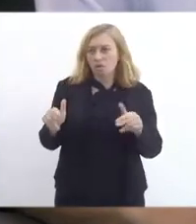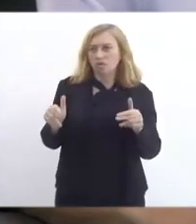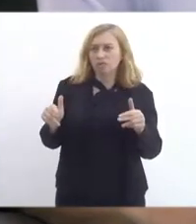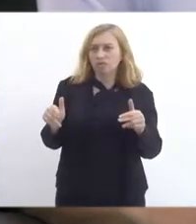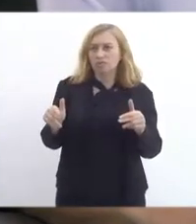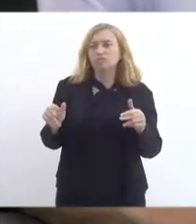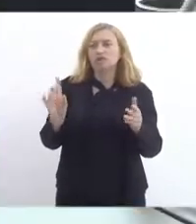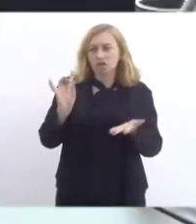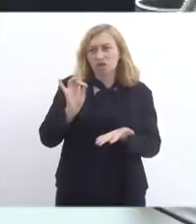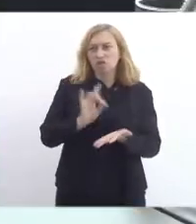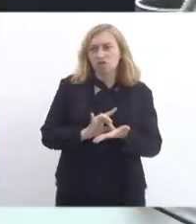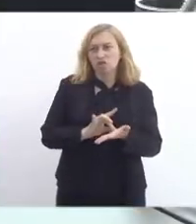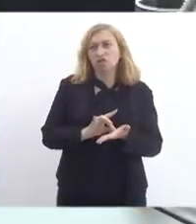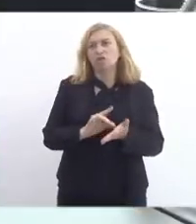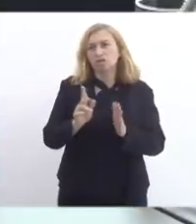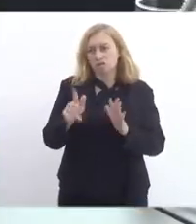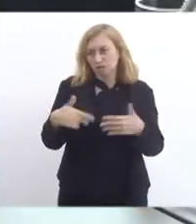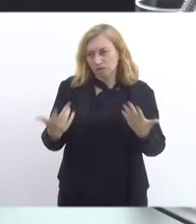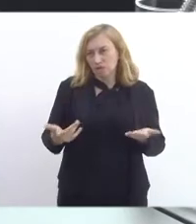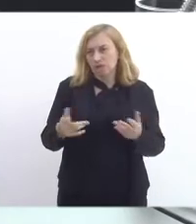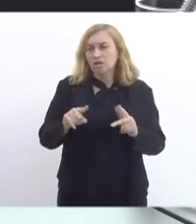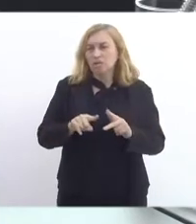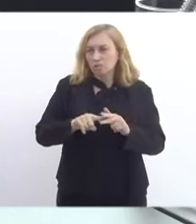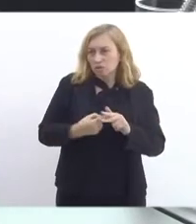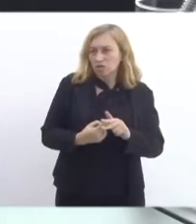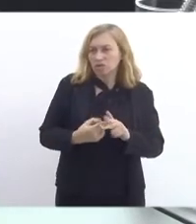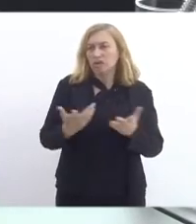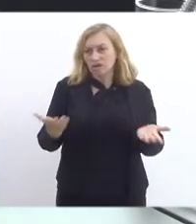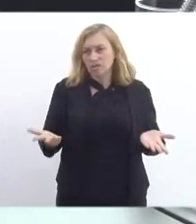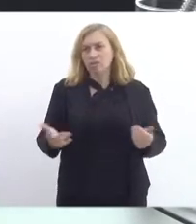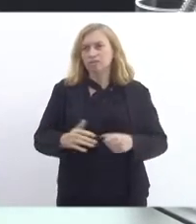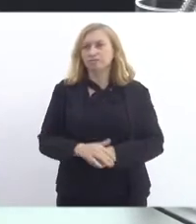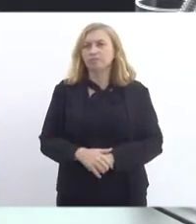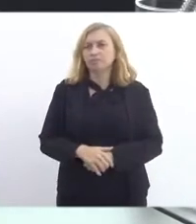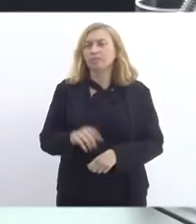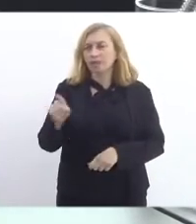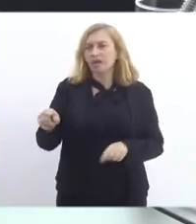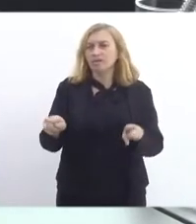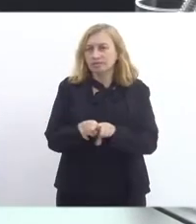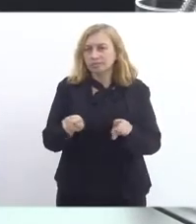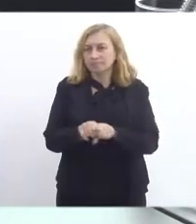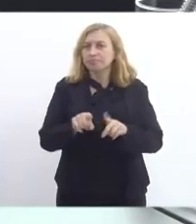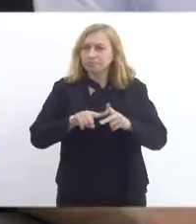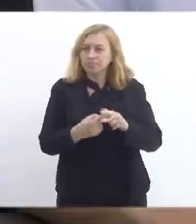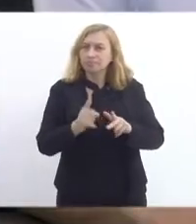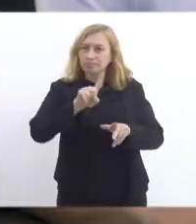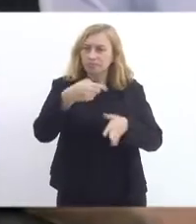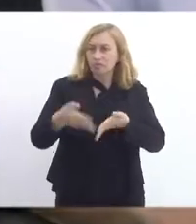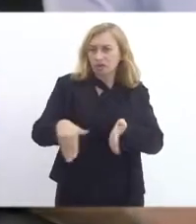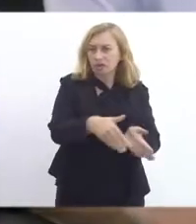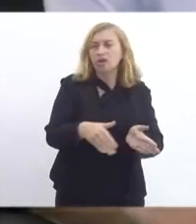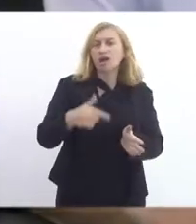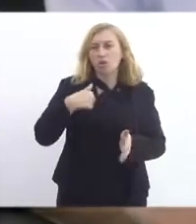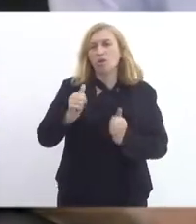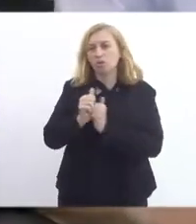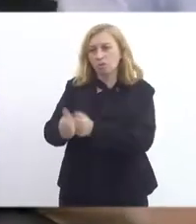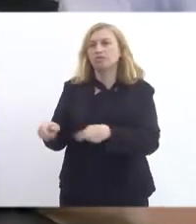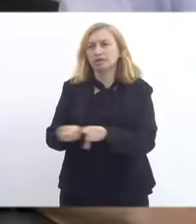que é a original. A 8.802 modificou a outra. E ela também está modificando em outra direção. Tudo bem, eu acompanho,